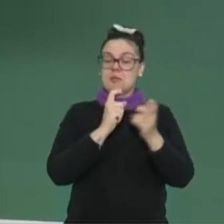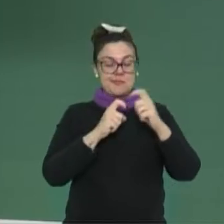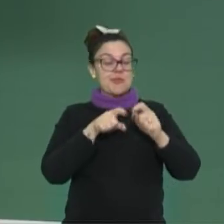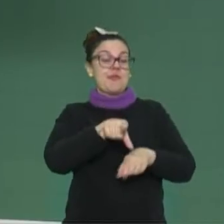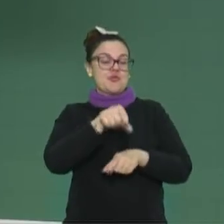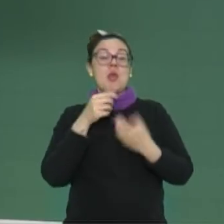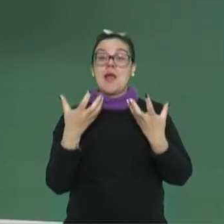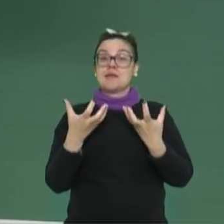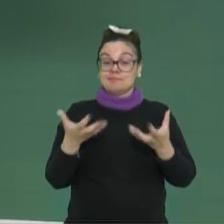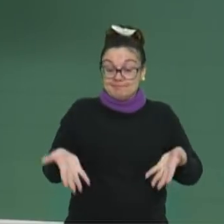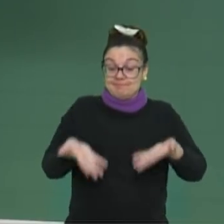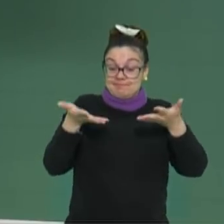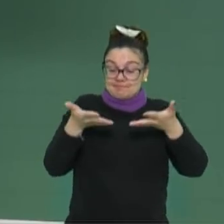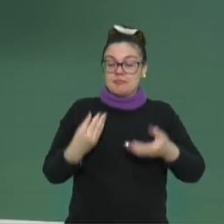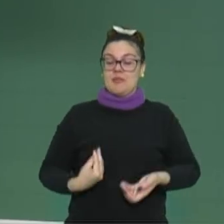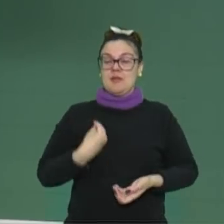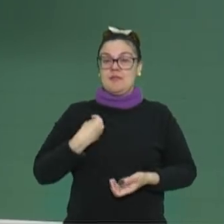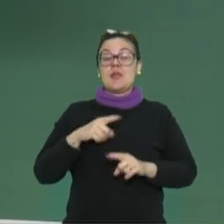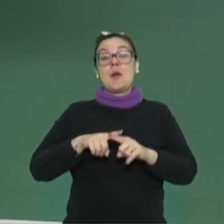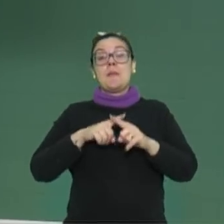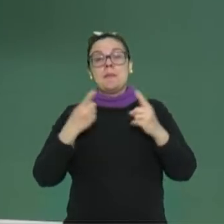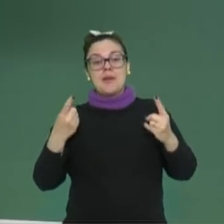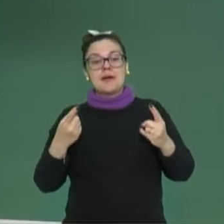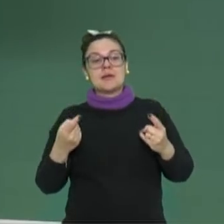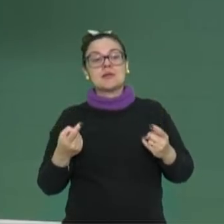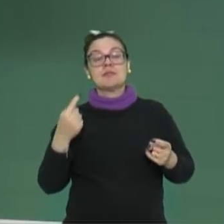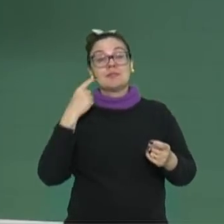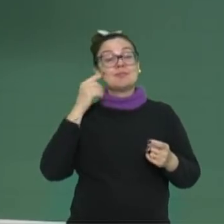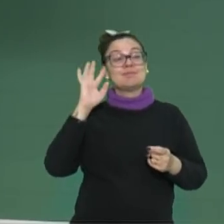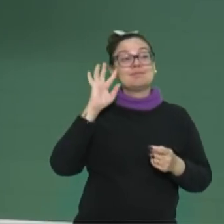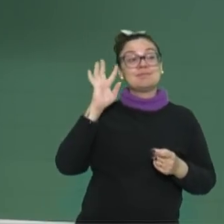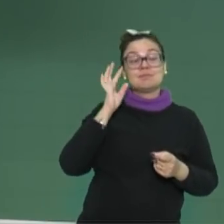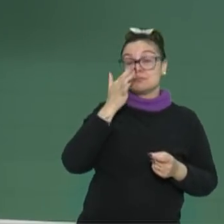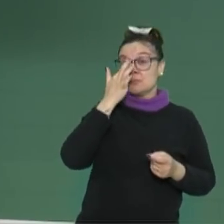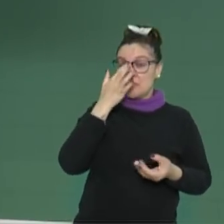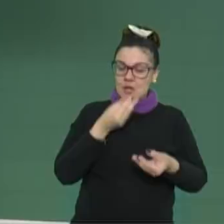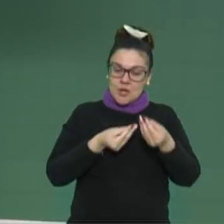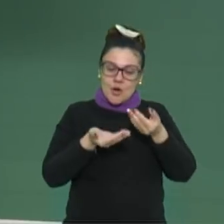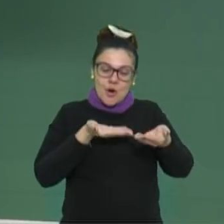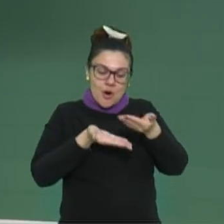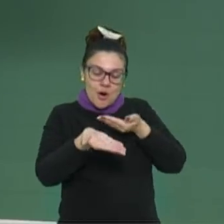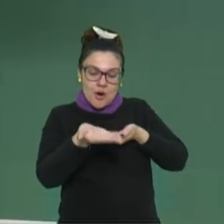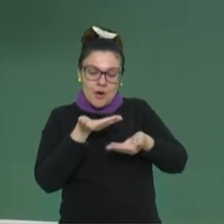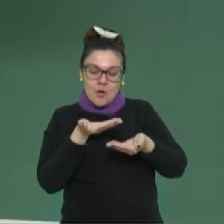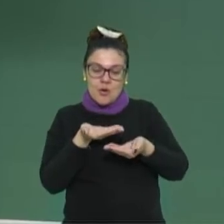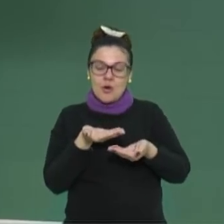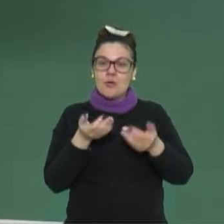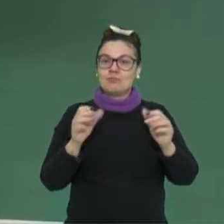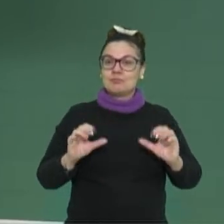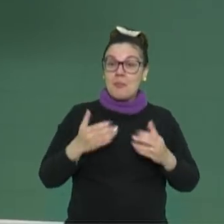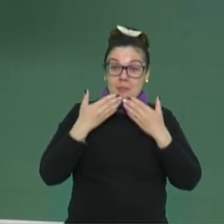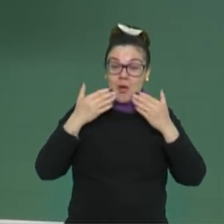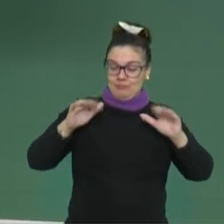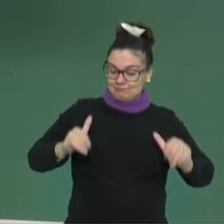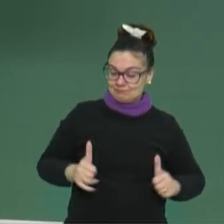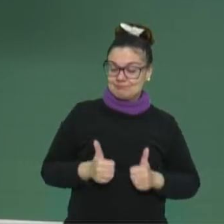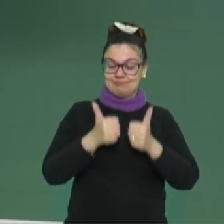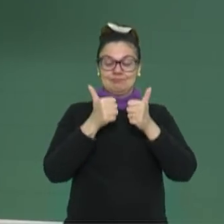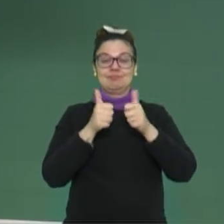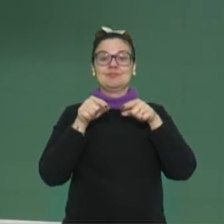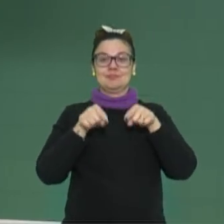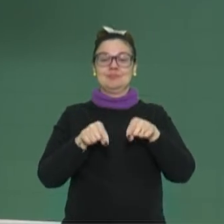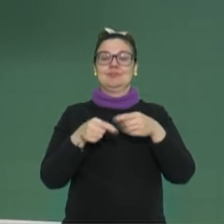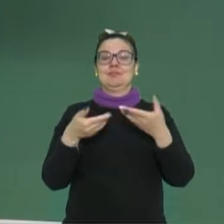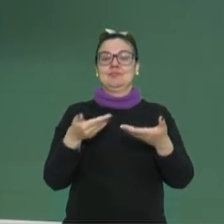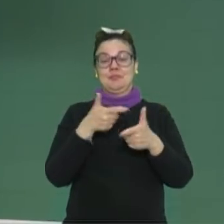é inegável. Mas a grande questão é a seguinte: vamos pensar então como otimizar isso. E é essa máxima